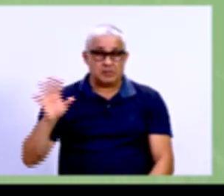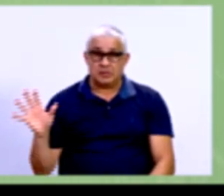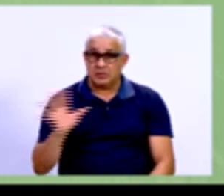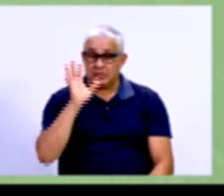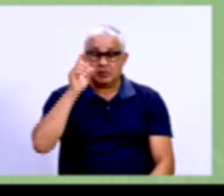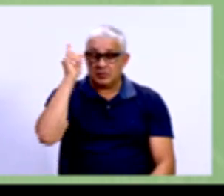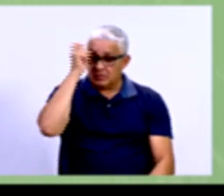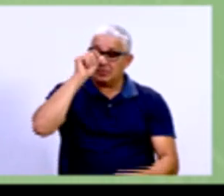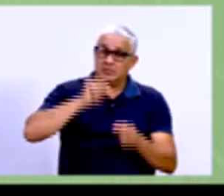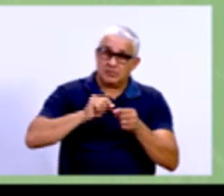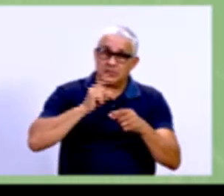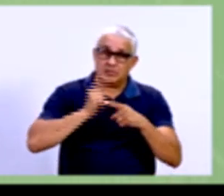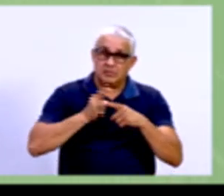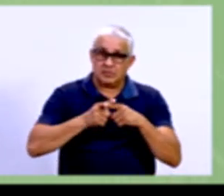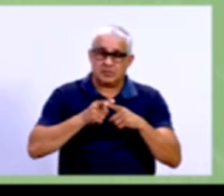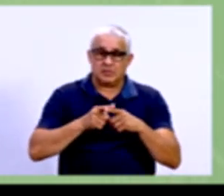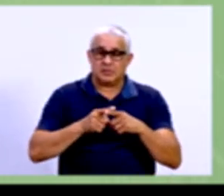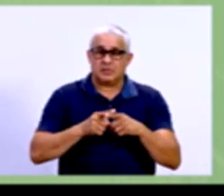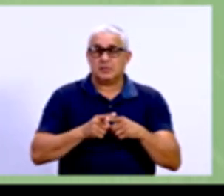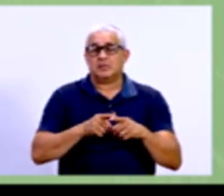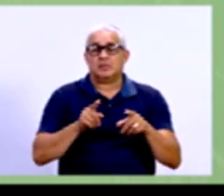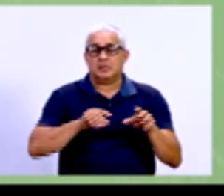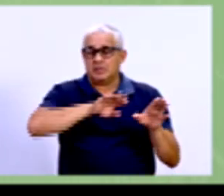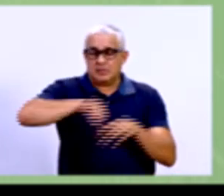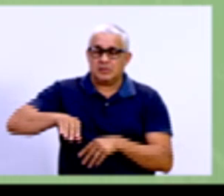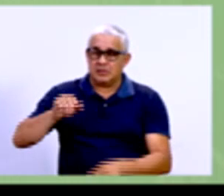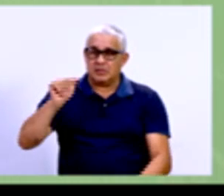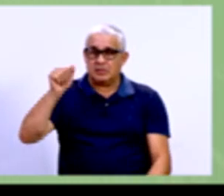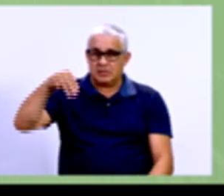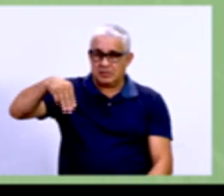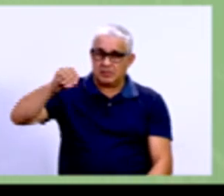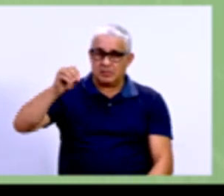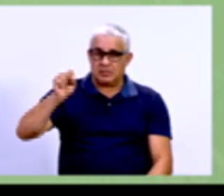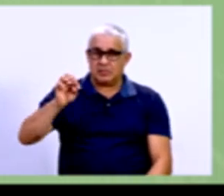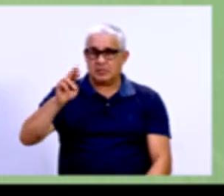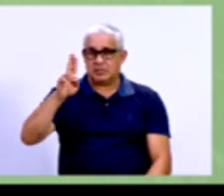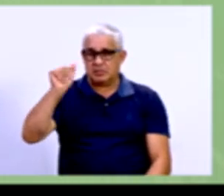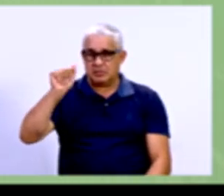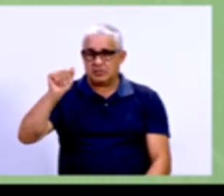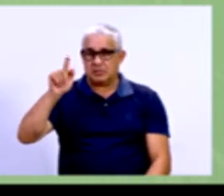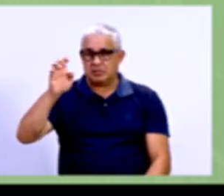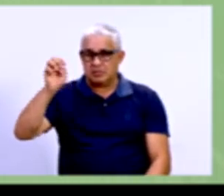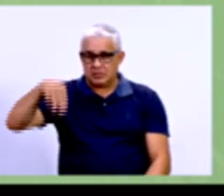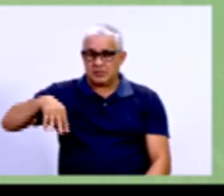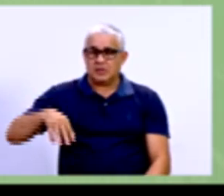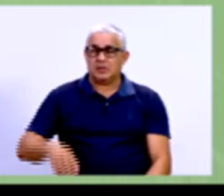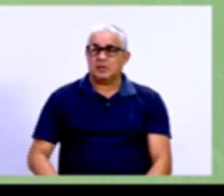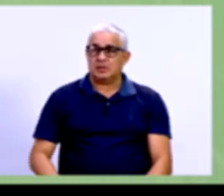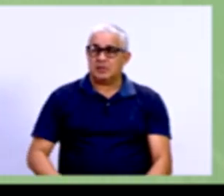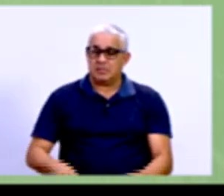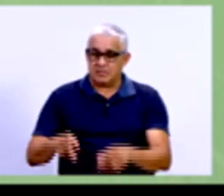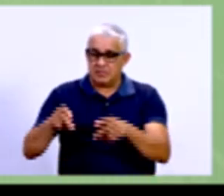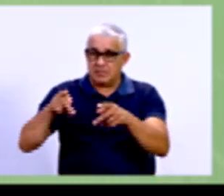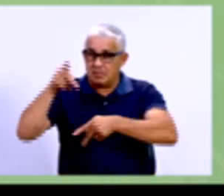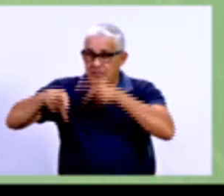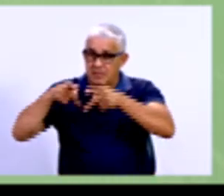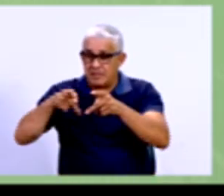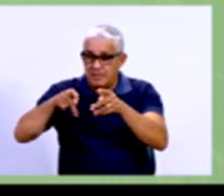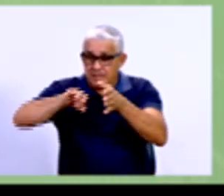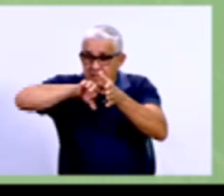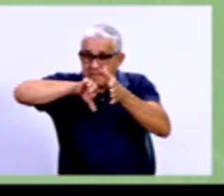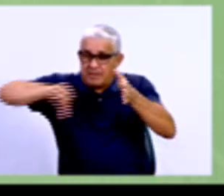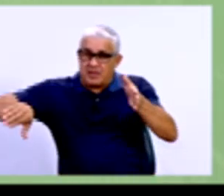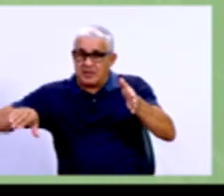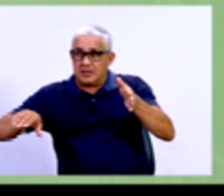difícil de realizar. E a amostragem? Uma amostragem é uma contagem ou medição de parte de uma população e é mais